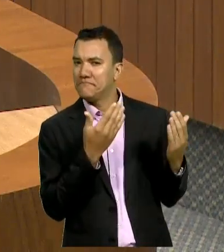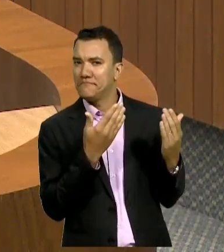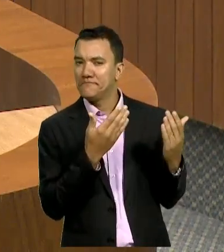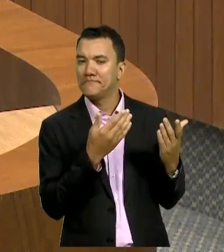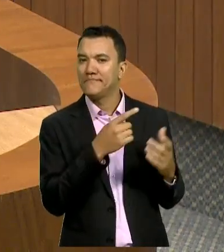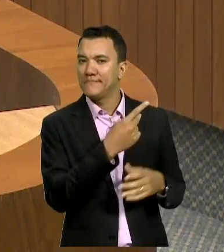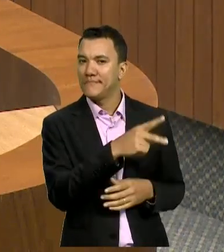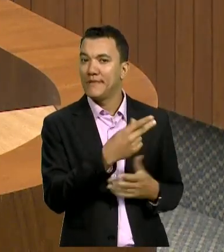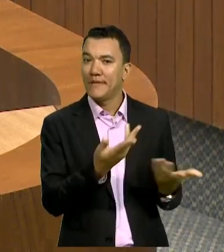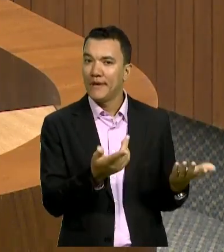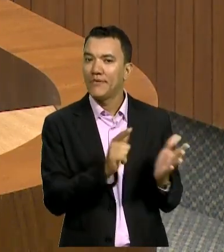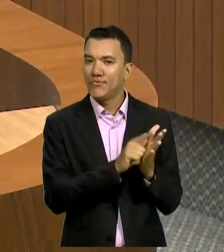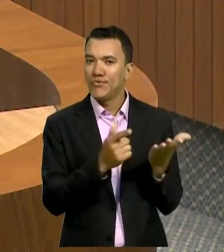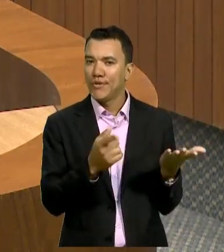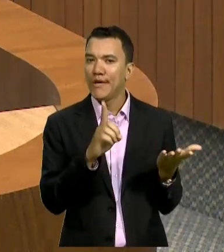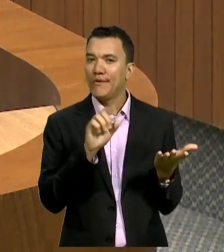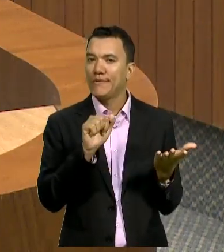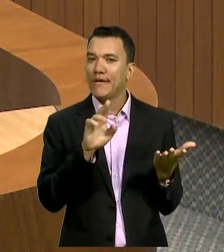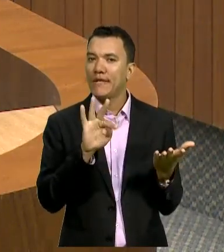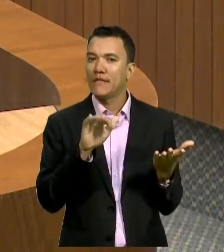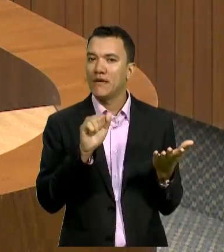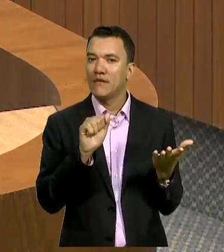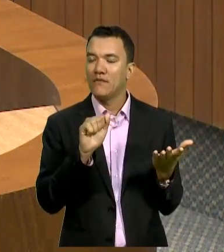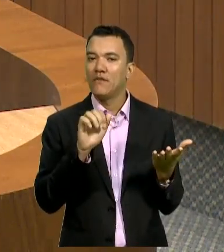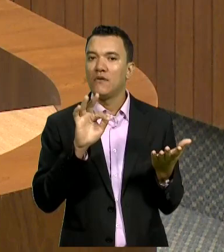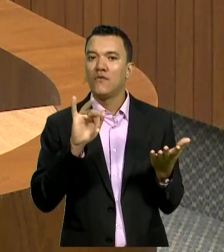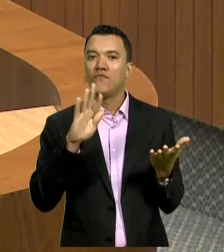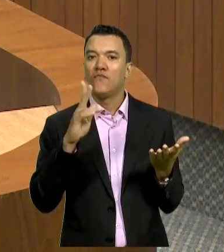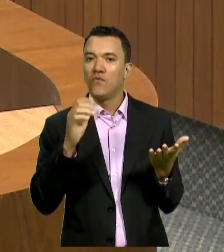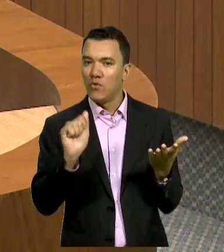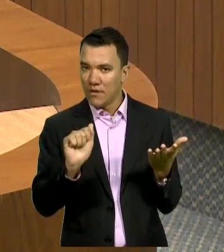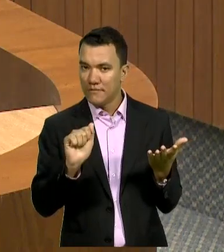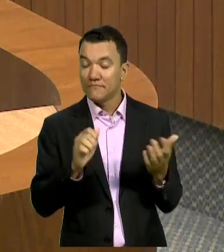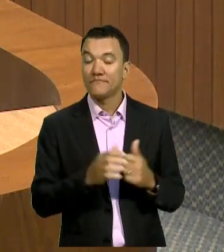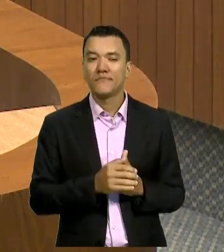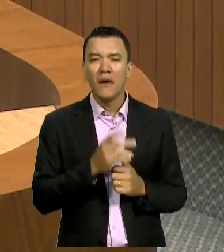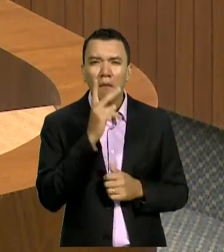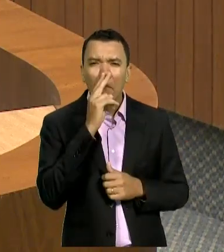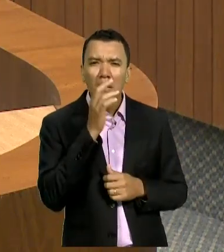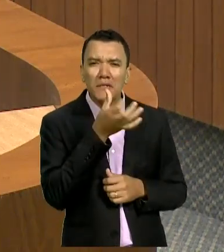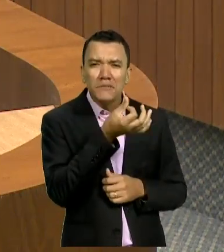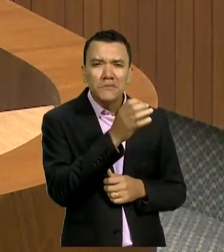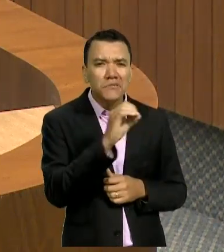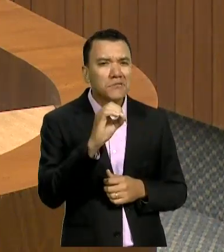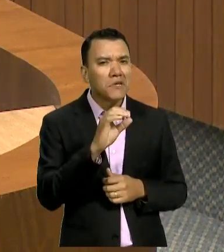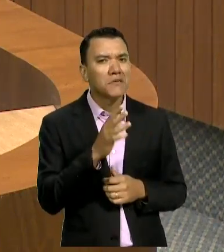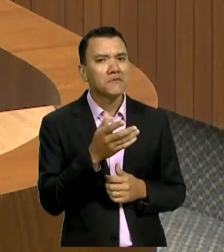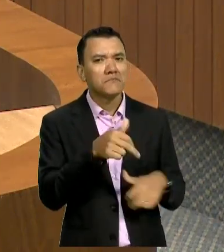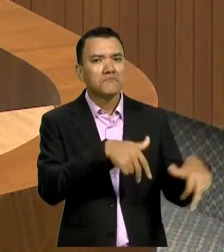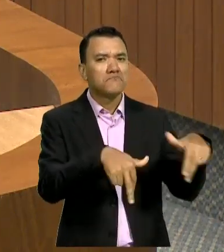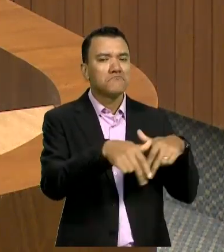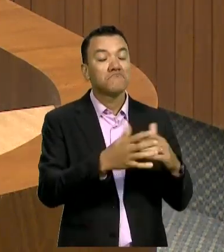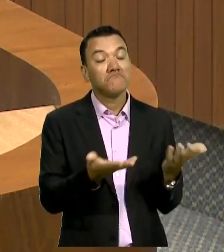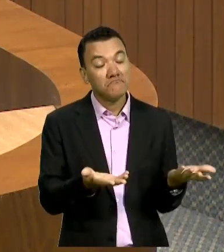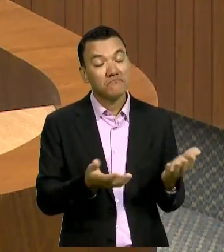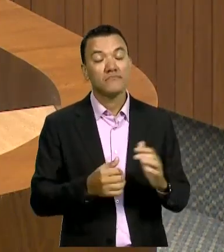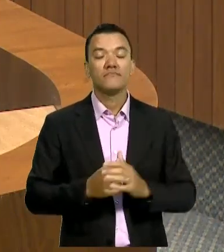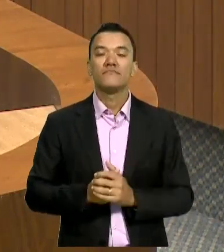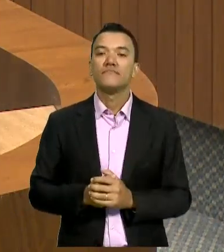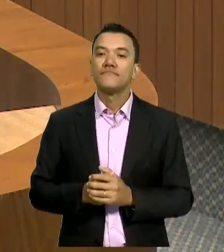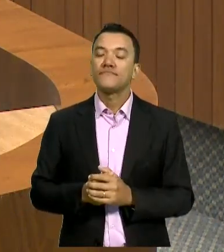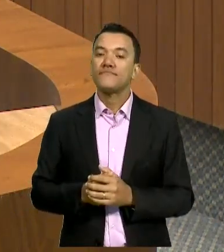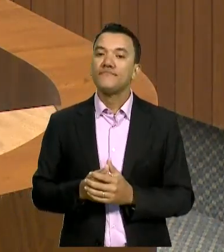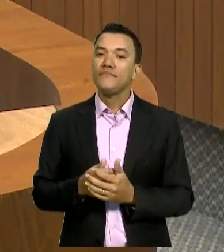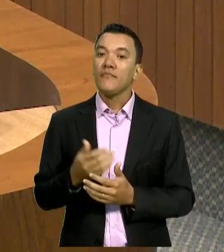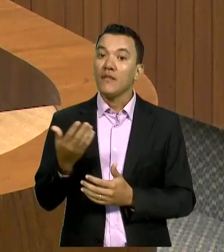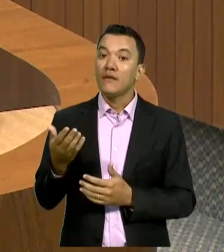Datafolha, só se for, né? Porque não tinha, acho que nem 600 ali na frente. E assim, deputado Ariston,